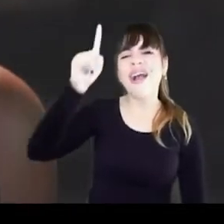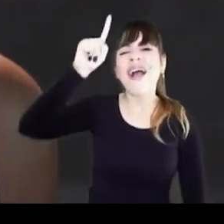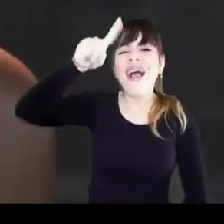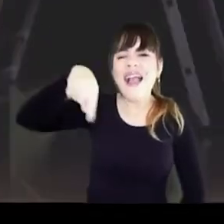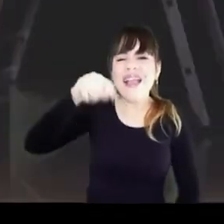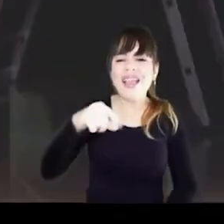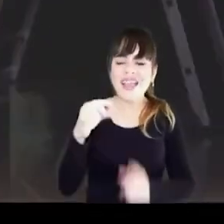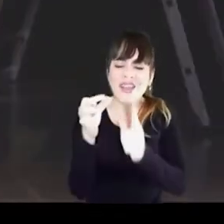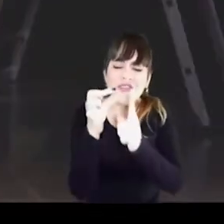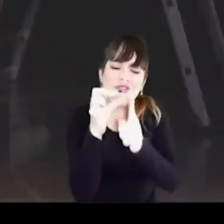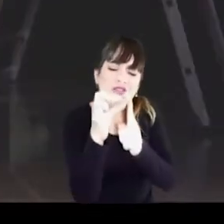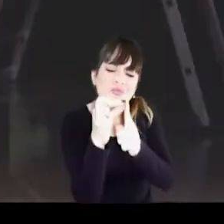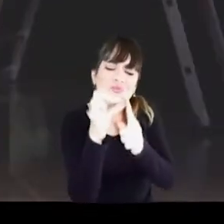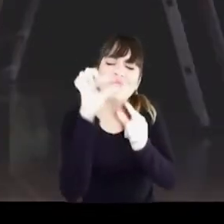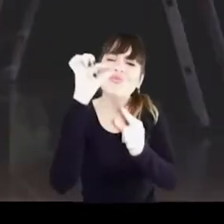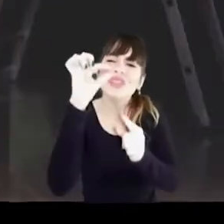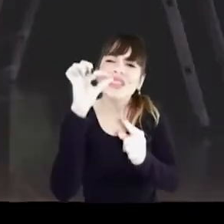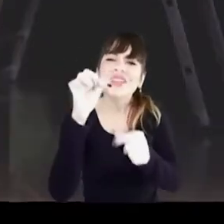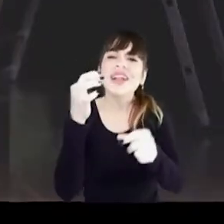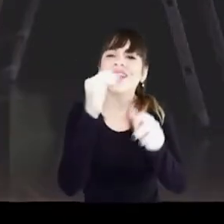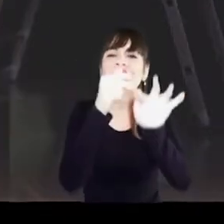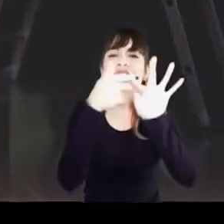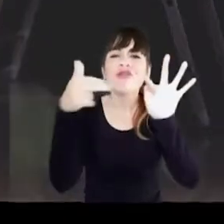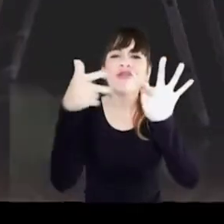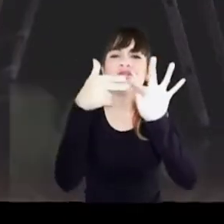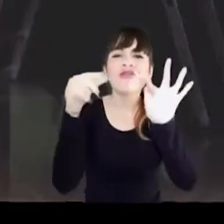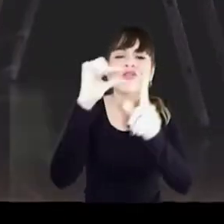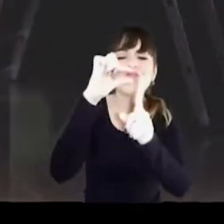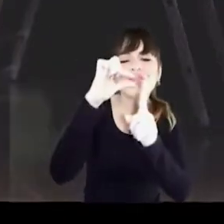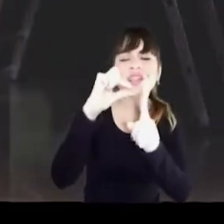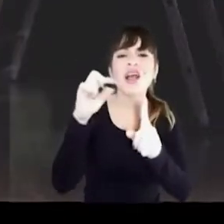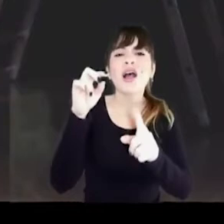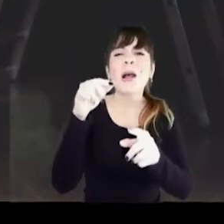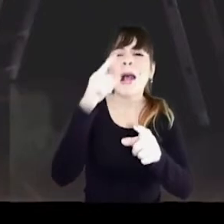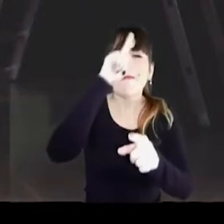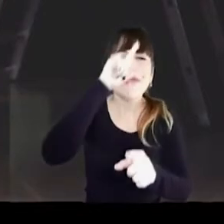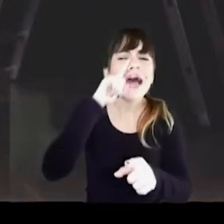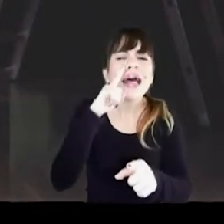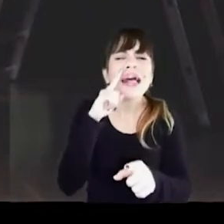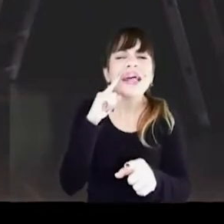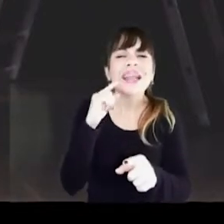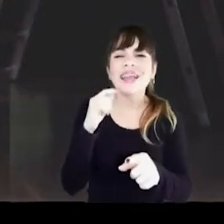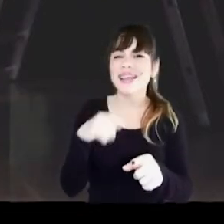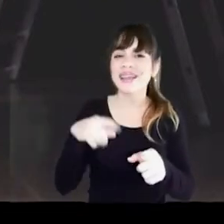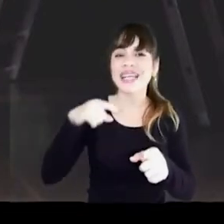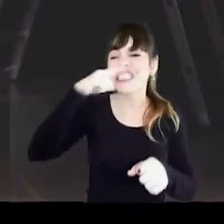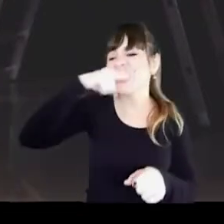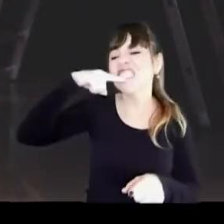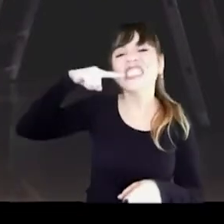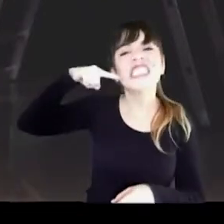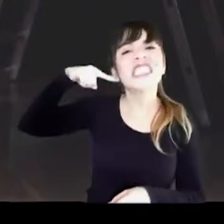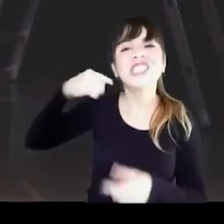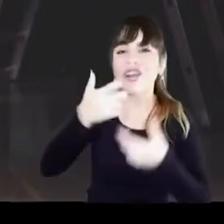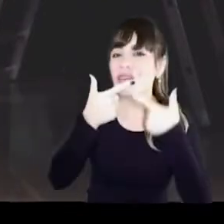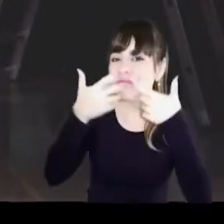uma fruta pequena, redonda e amarelinha, que meu pai usava muito para escovar os dentes porque deixava